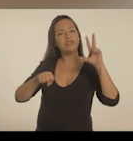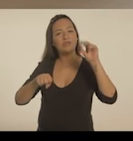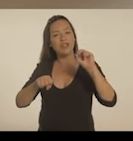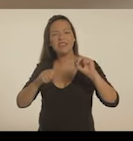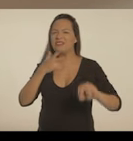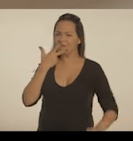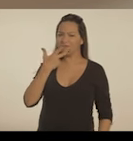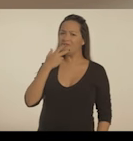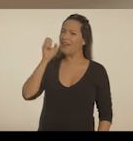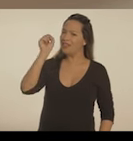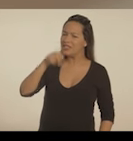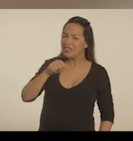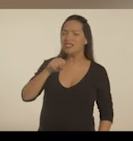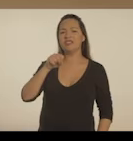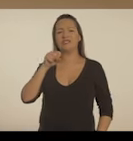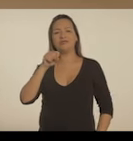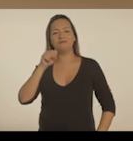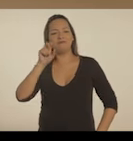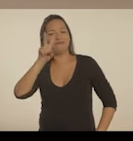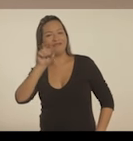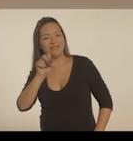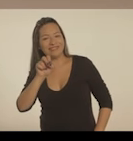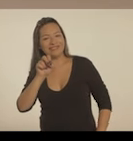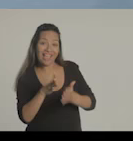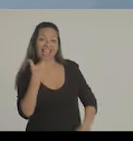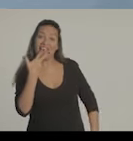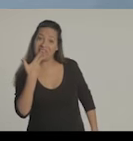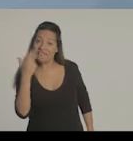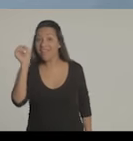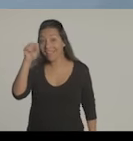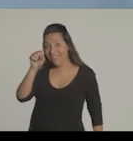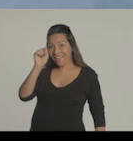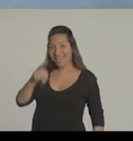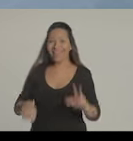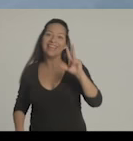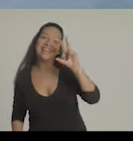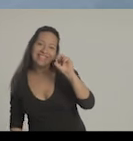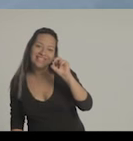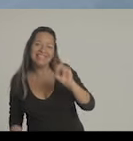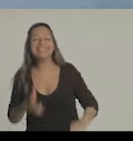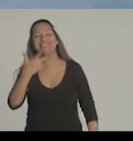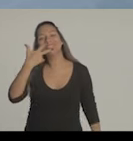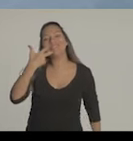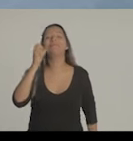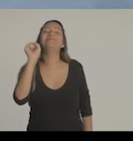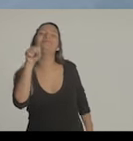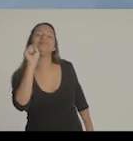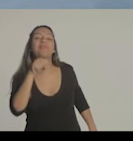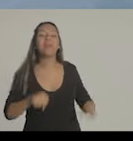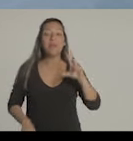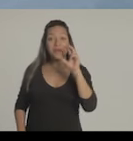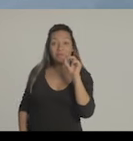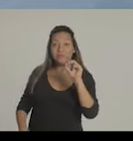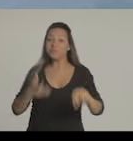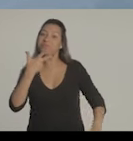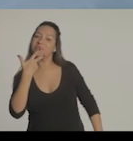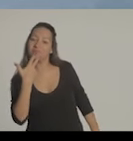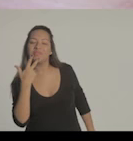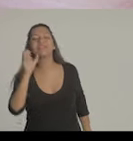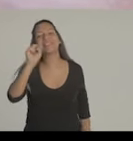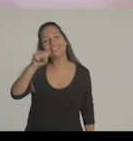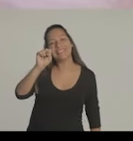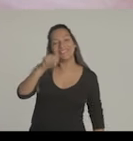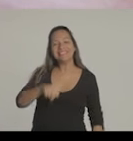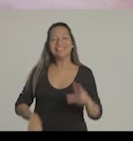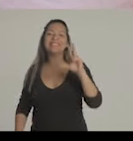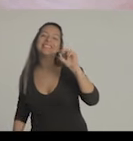pro Freixo, diga sim pro Rio de Janeiro. Diga sim. 50. Diga sim, 50. Diga sim, 50.